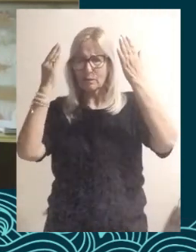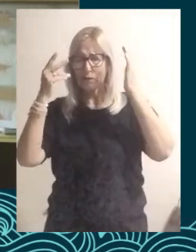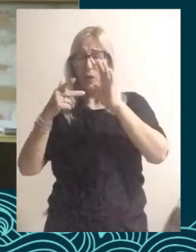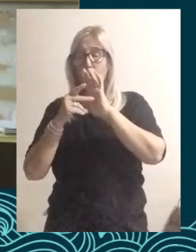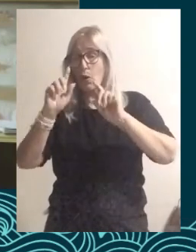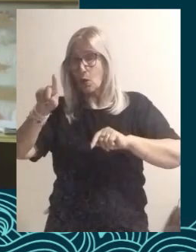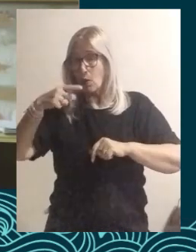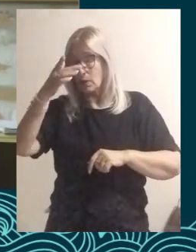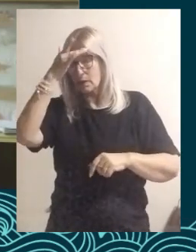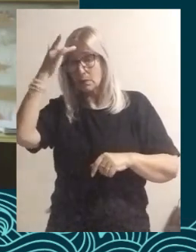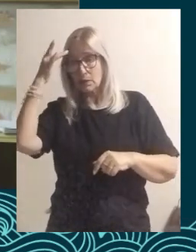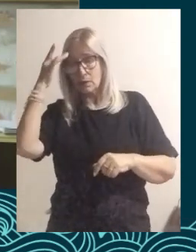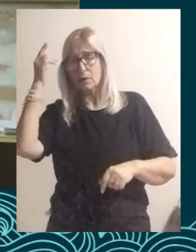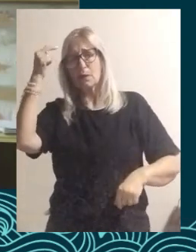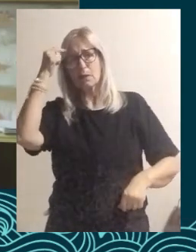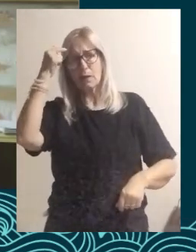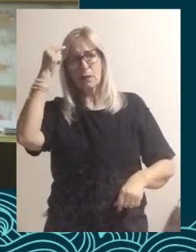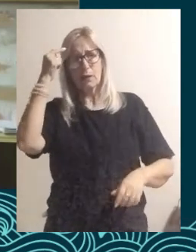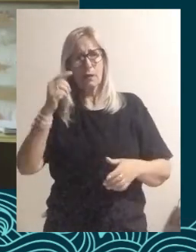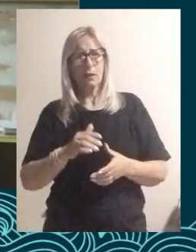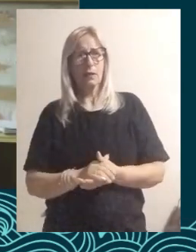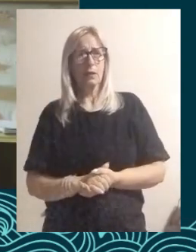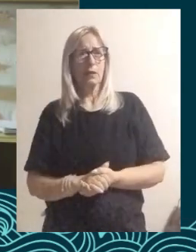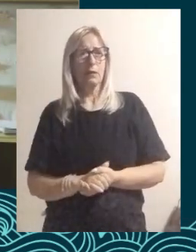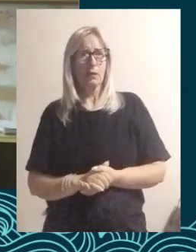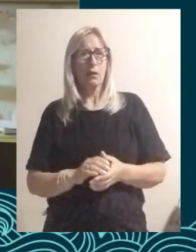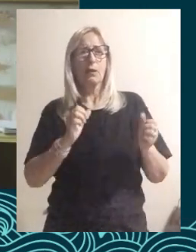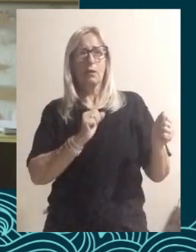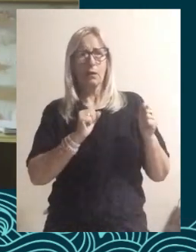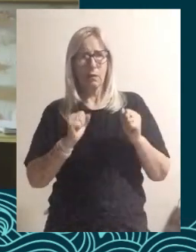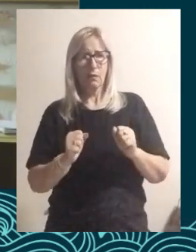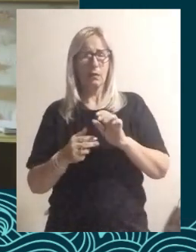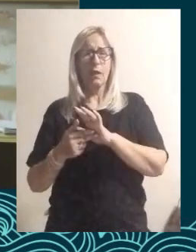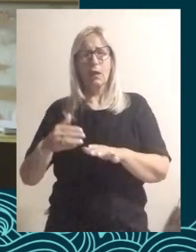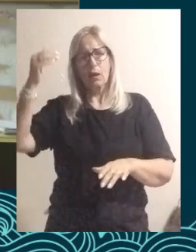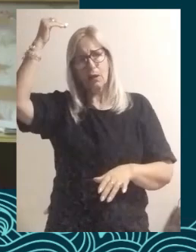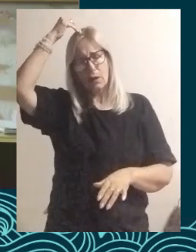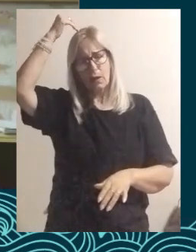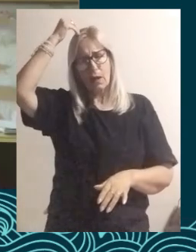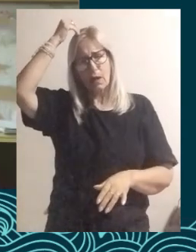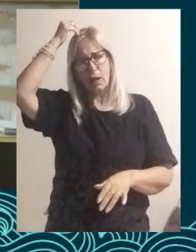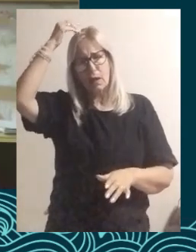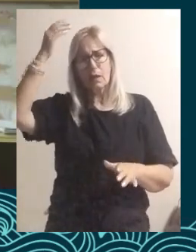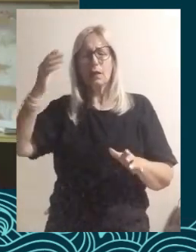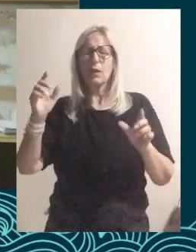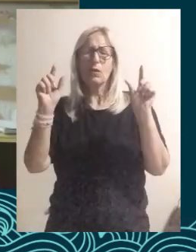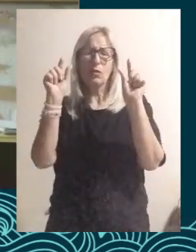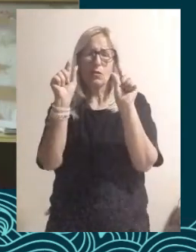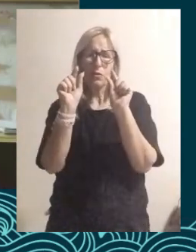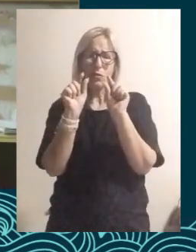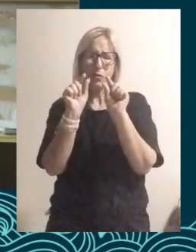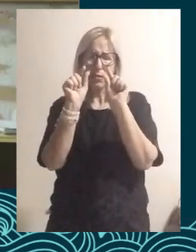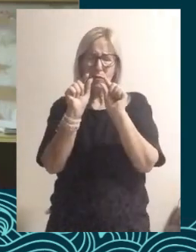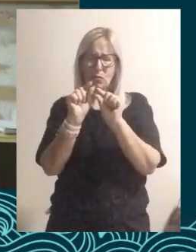né? E quando você está com outras pessoas refletindo, é, é possível que essa culpa